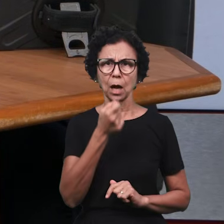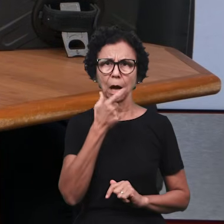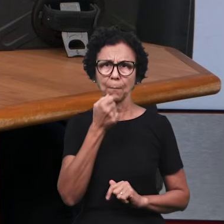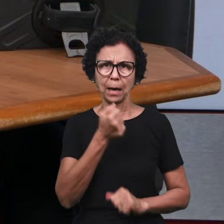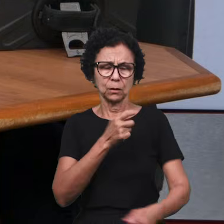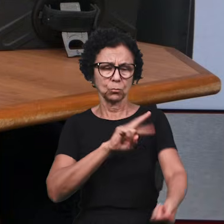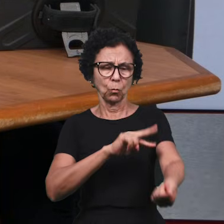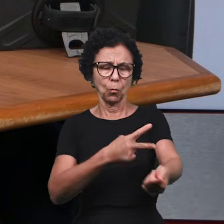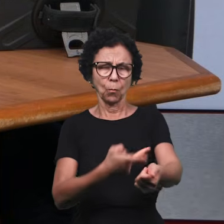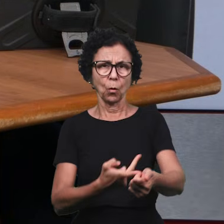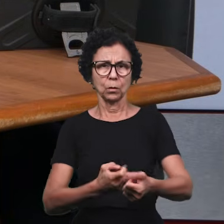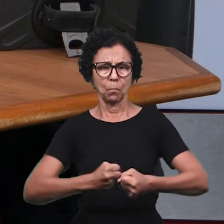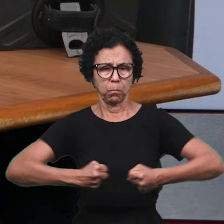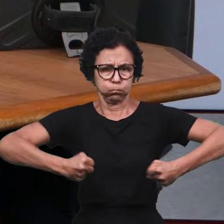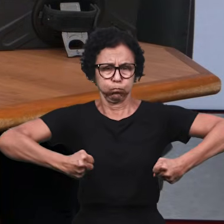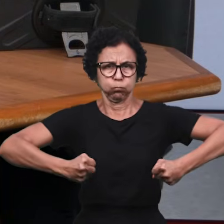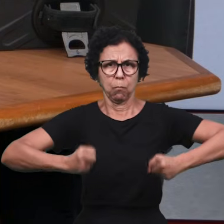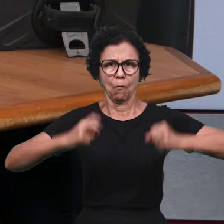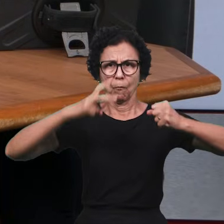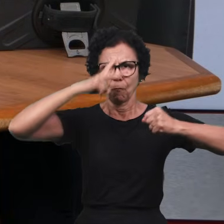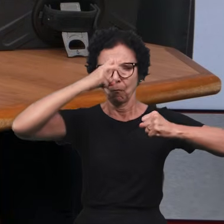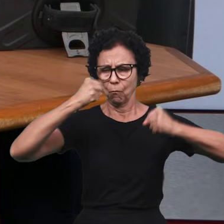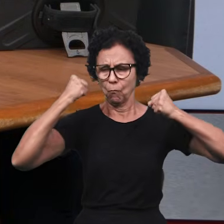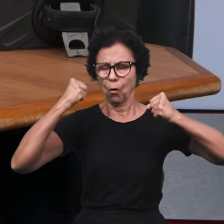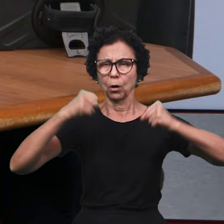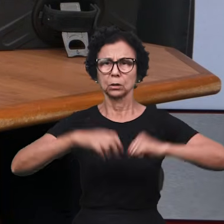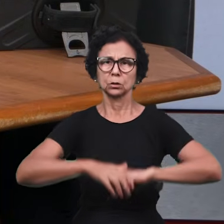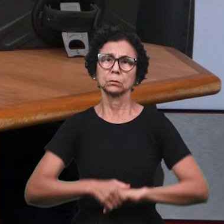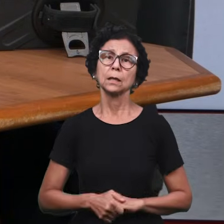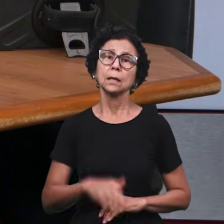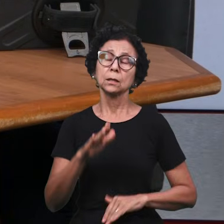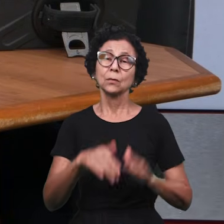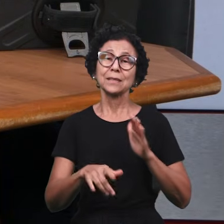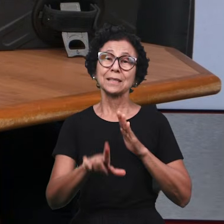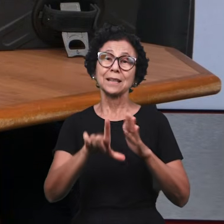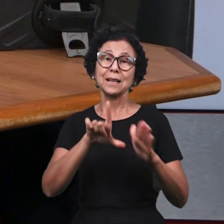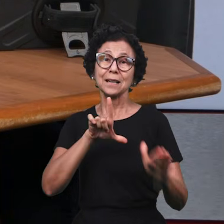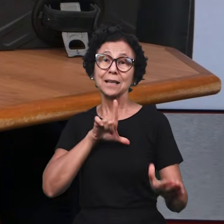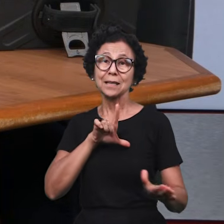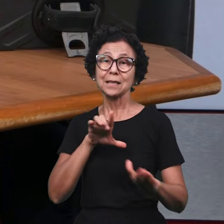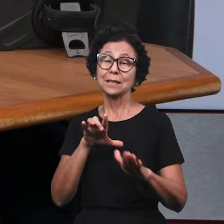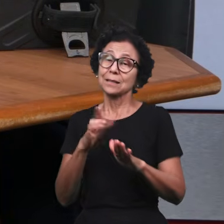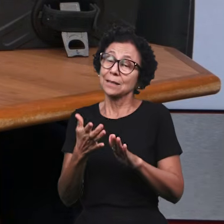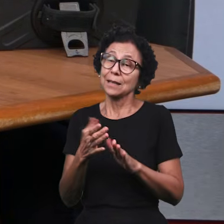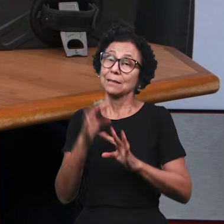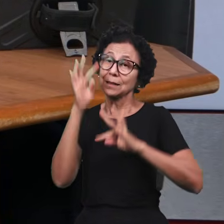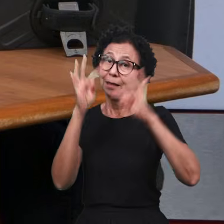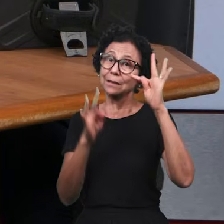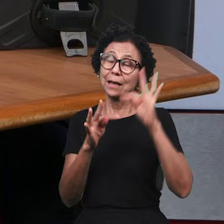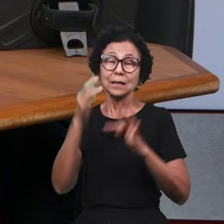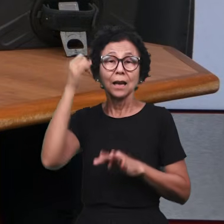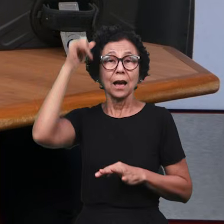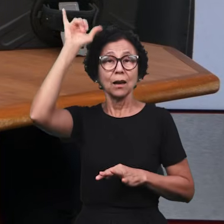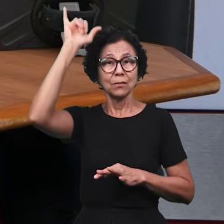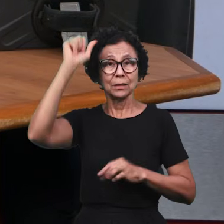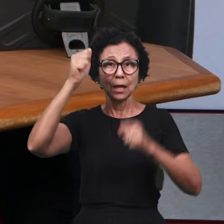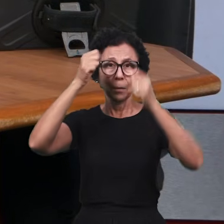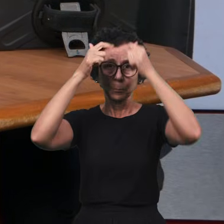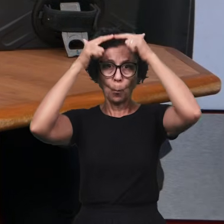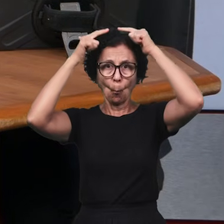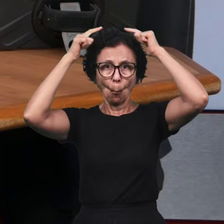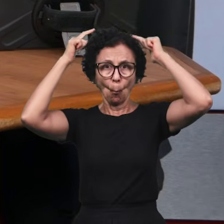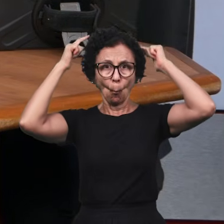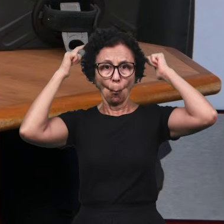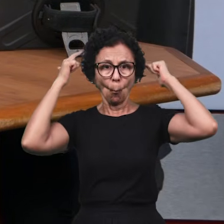fatores hormonais. Às vezes, se ele tivesse tratado antes, ele conseguiria impedir que a doença avançasse tanto. Então, isso permite me